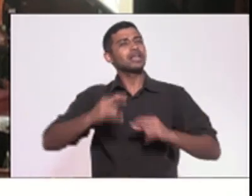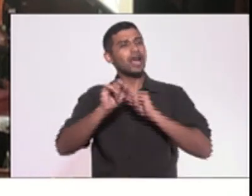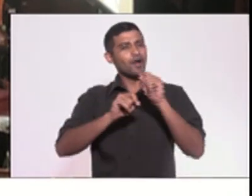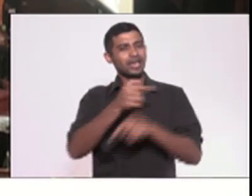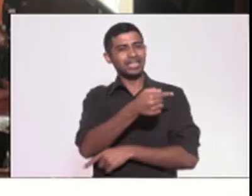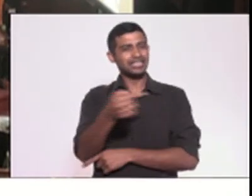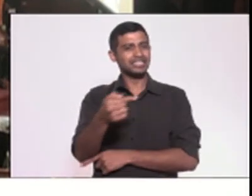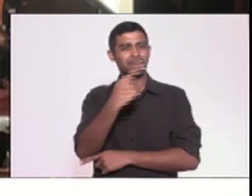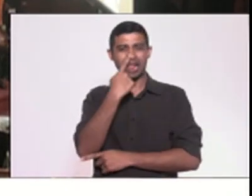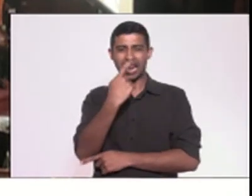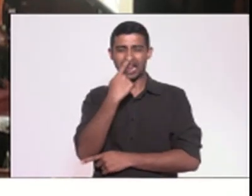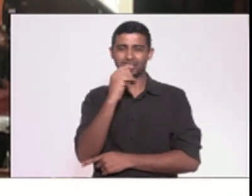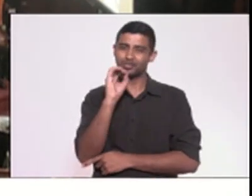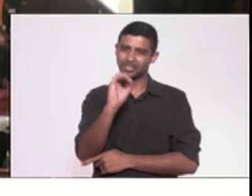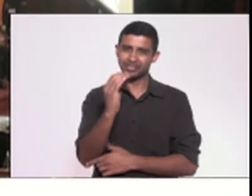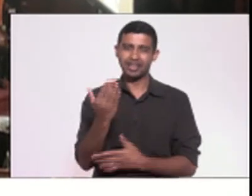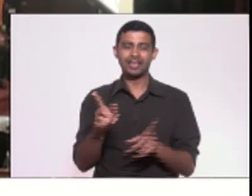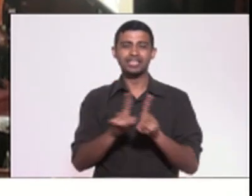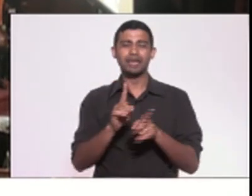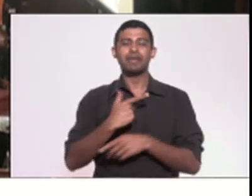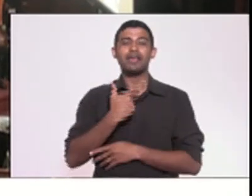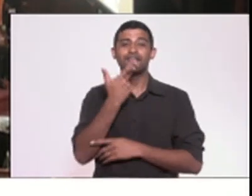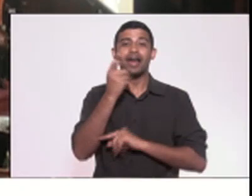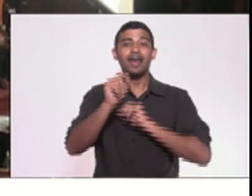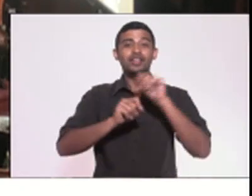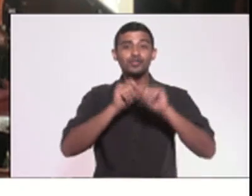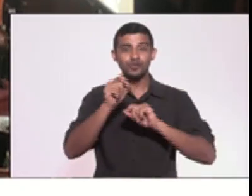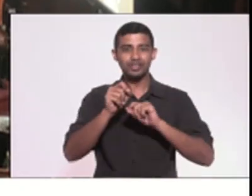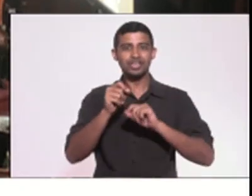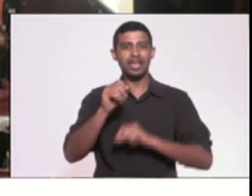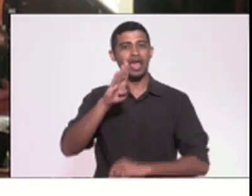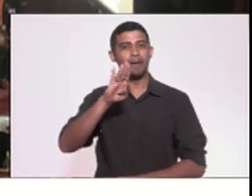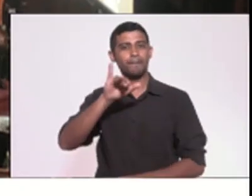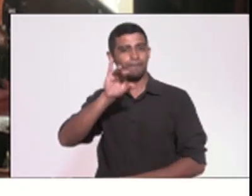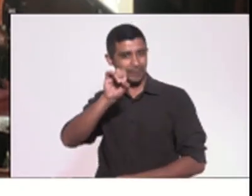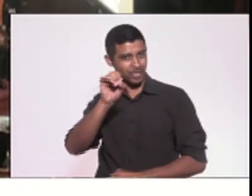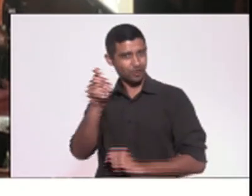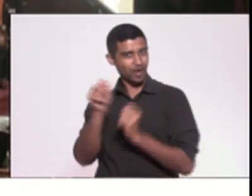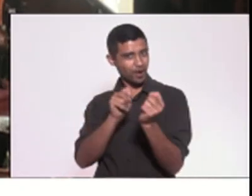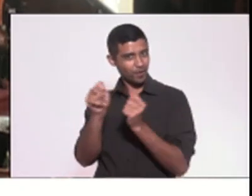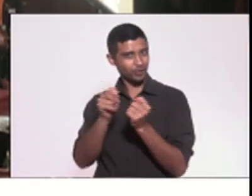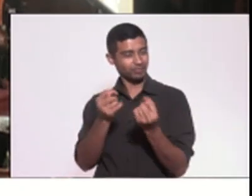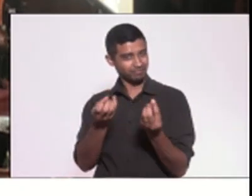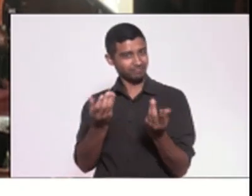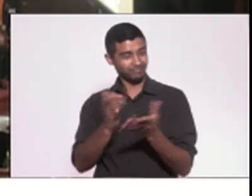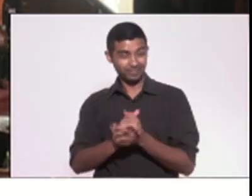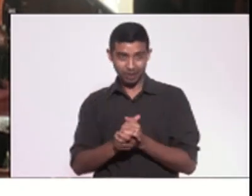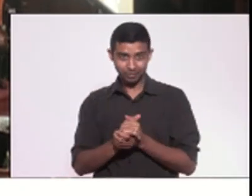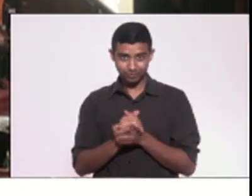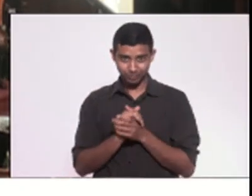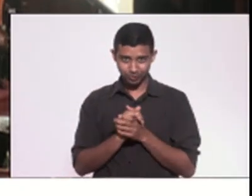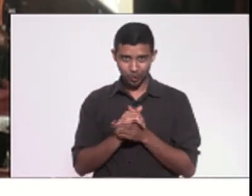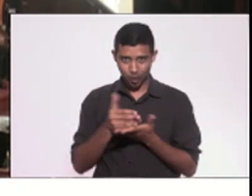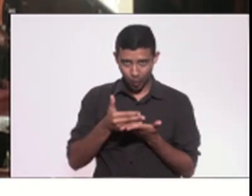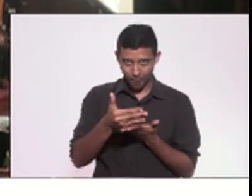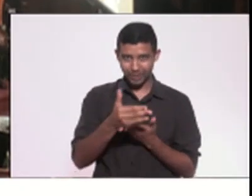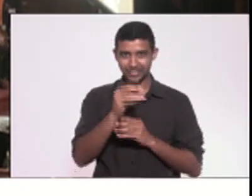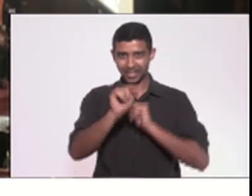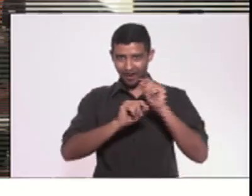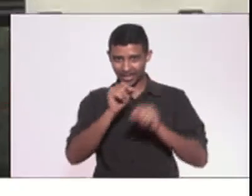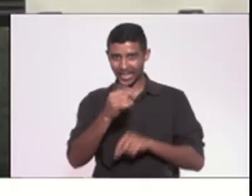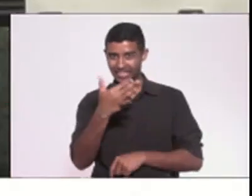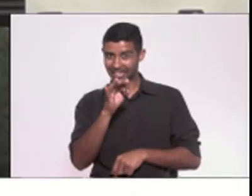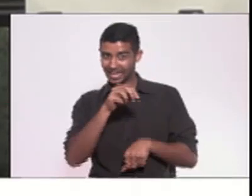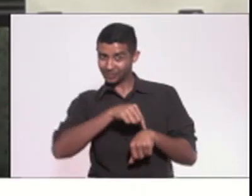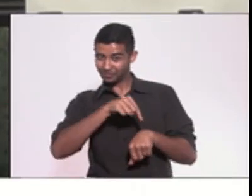Lixo Zero, também falando um pouquinho dessa bioeconomia aí. Então vamos lá, nessa missão aqui de 10